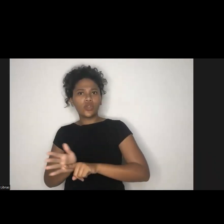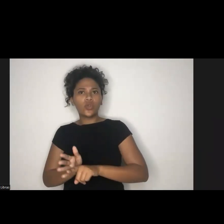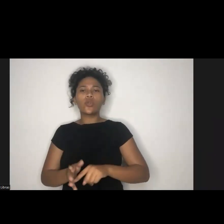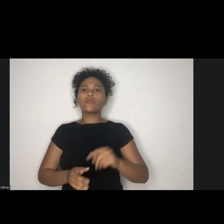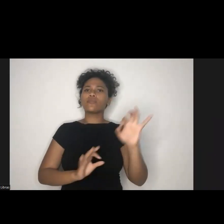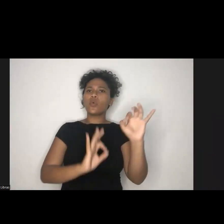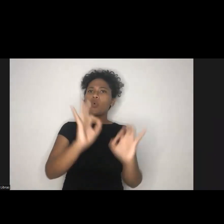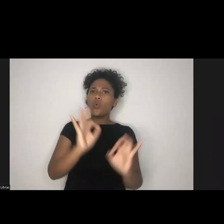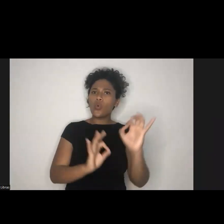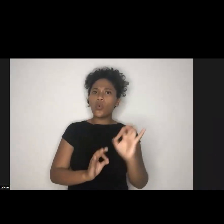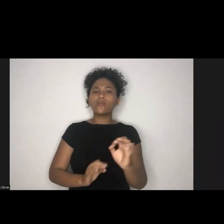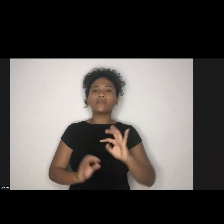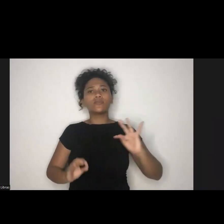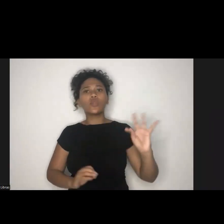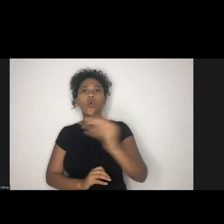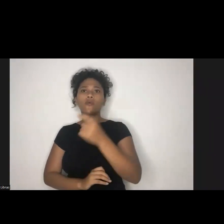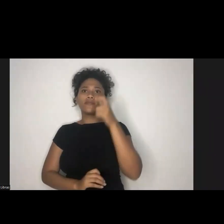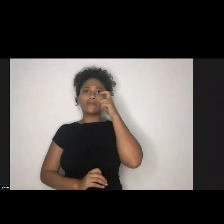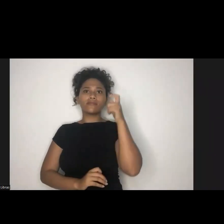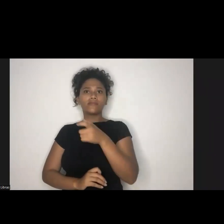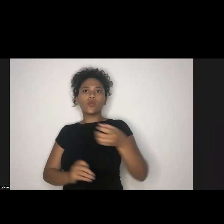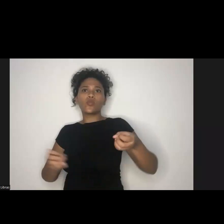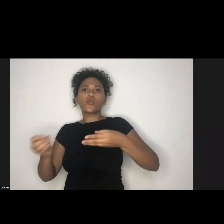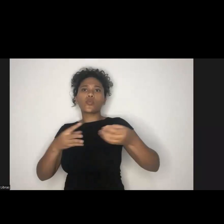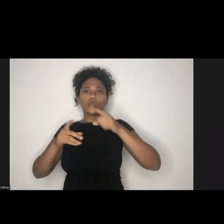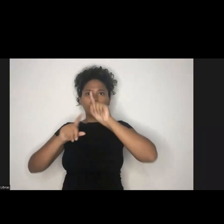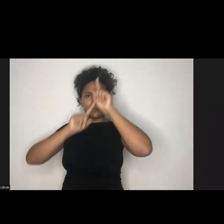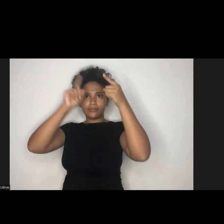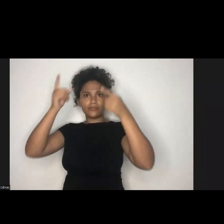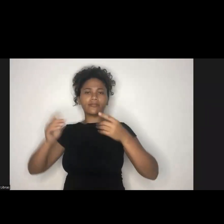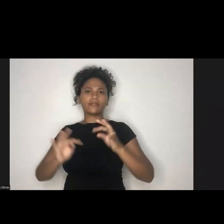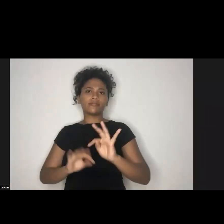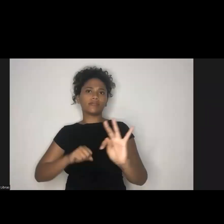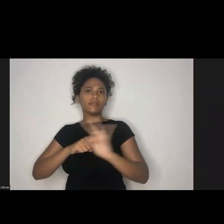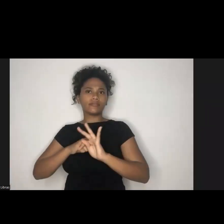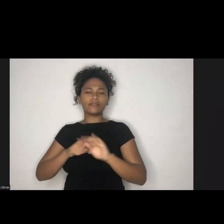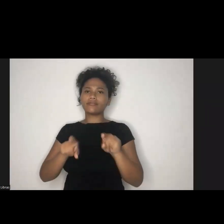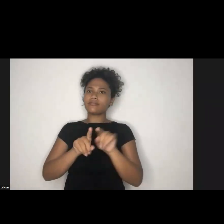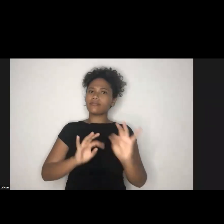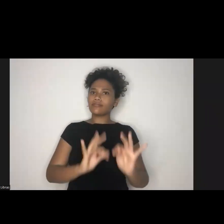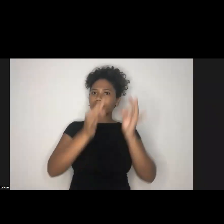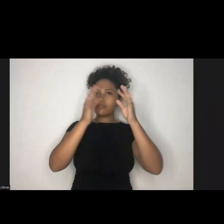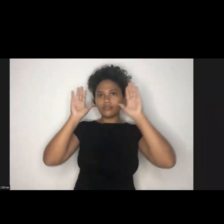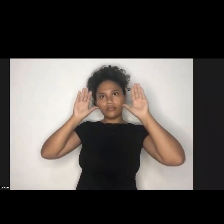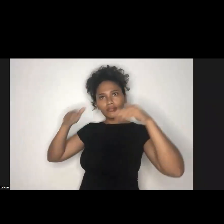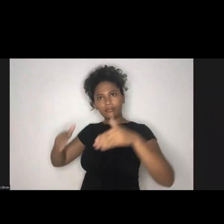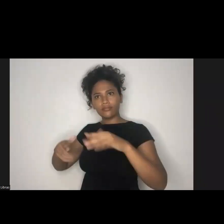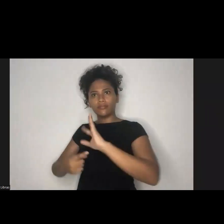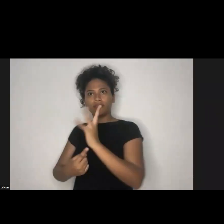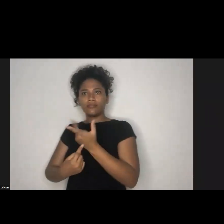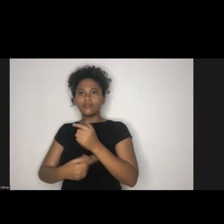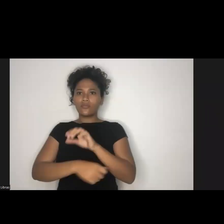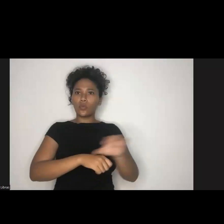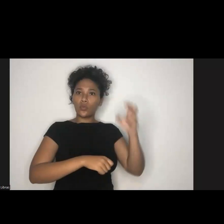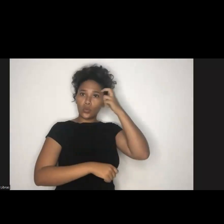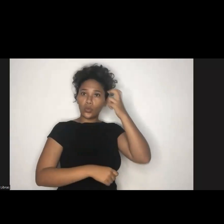produtores e de todos que se interessam por novas inspirações novas técnicas e tecnologias aplicadas as artes e a cultura